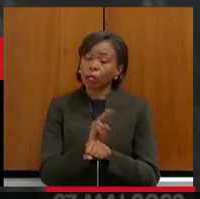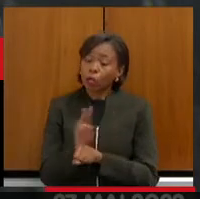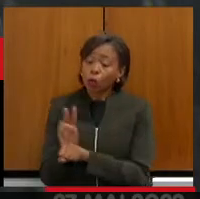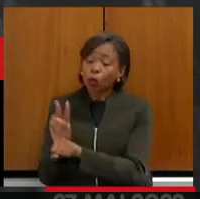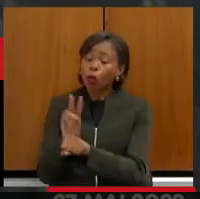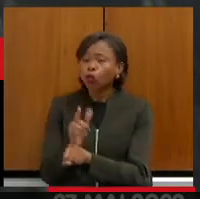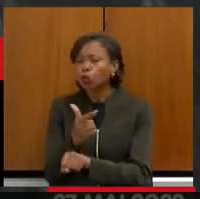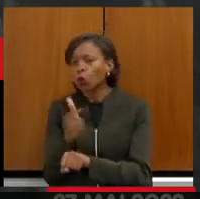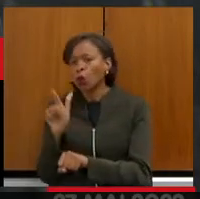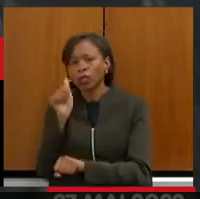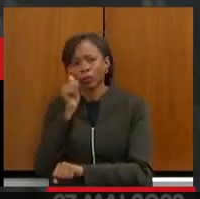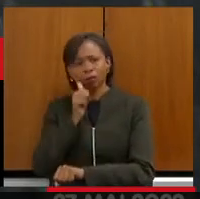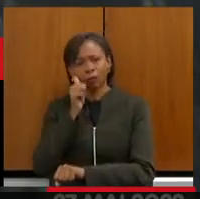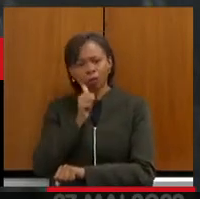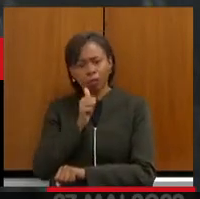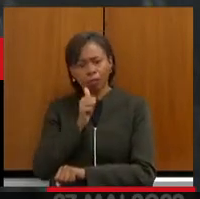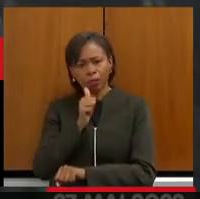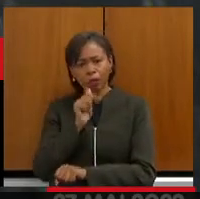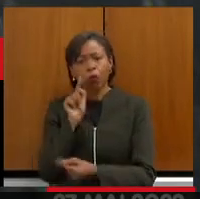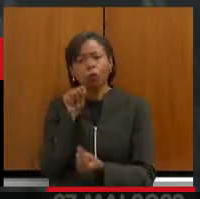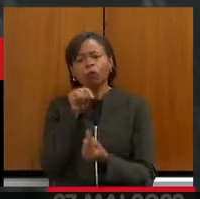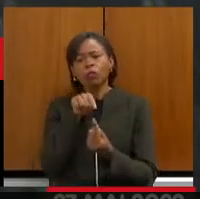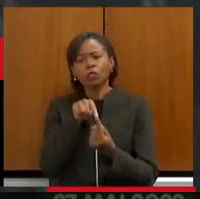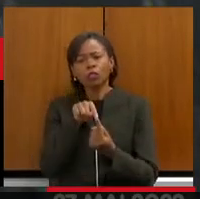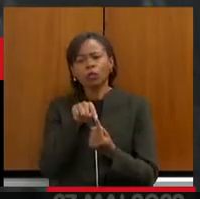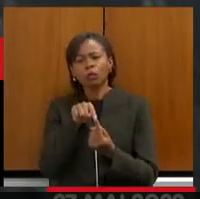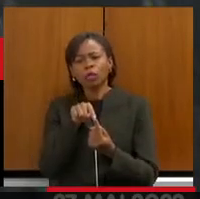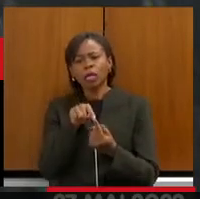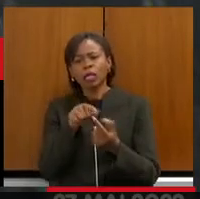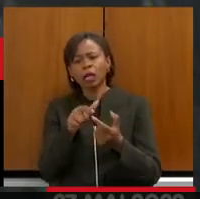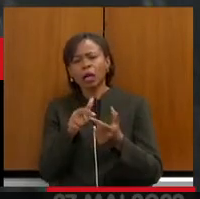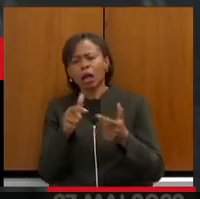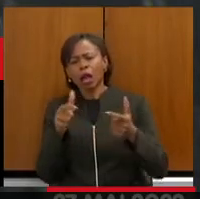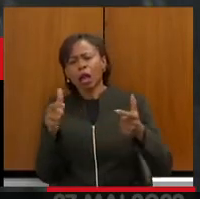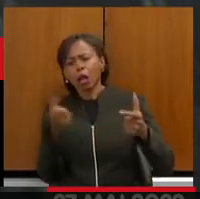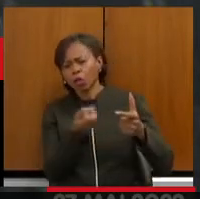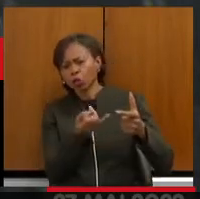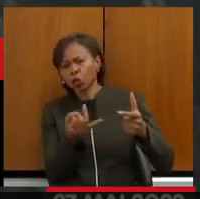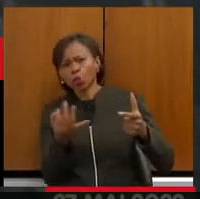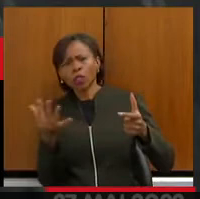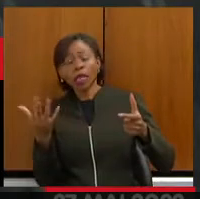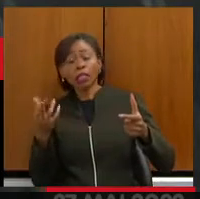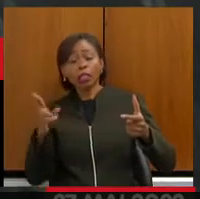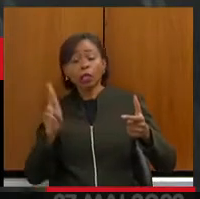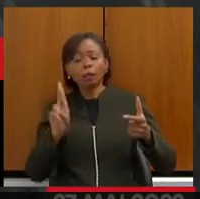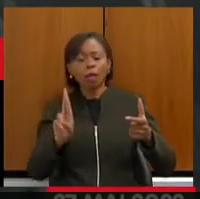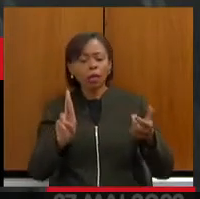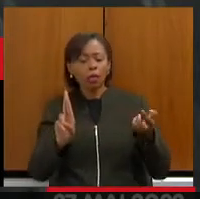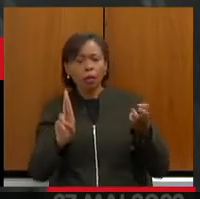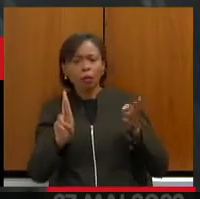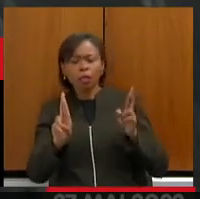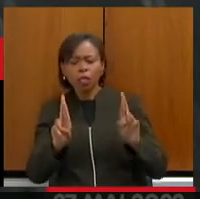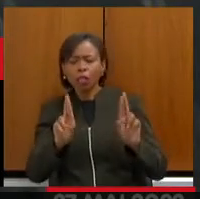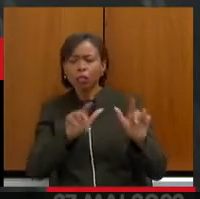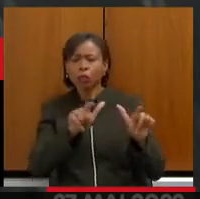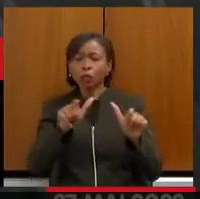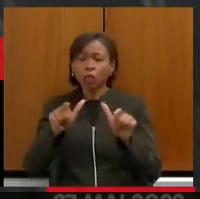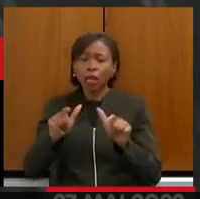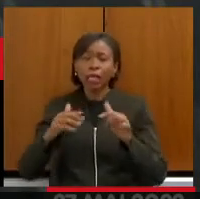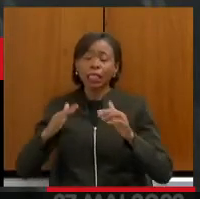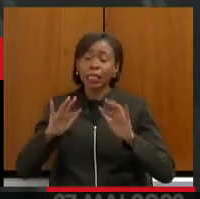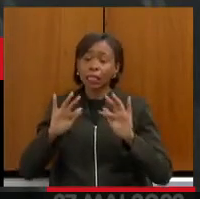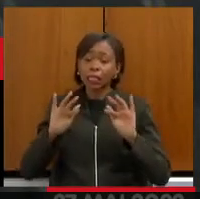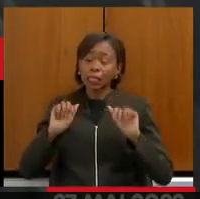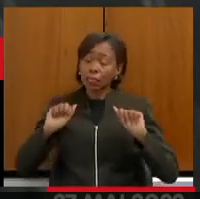para que esse número equipar é um lugar de representatividade qual estas casas espalhadas pelo nosso